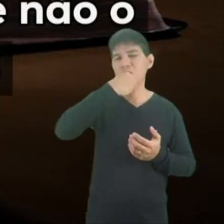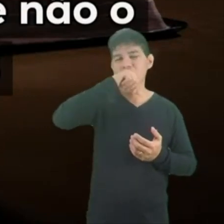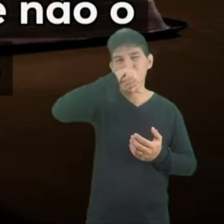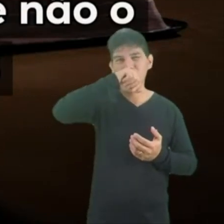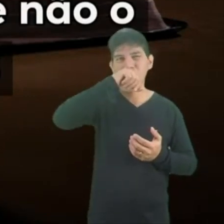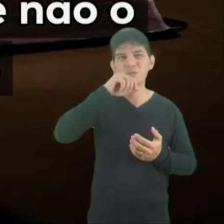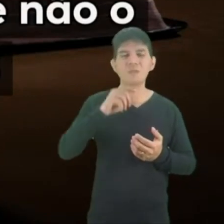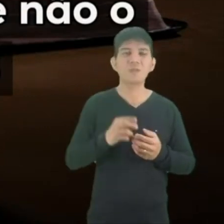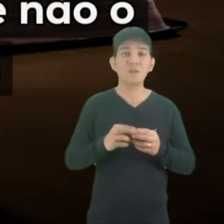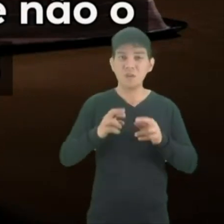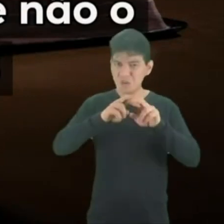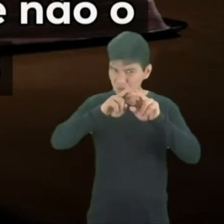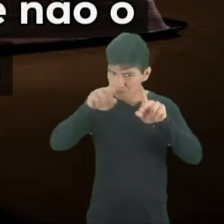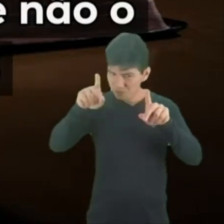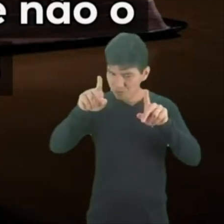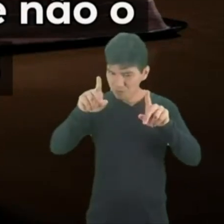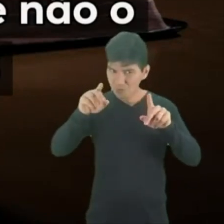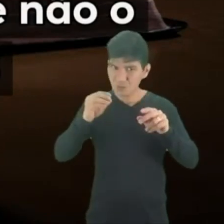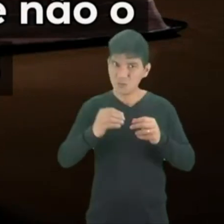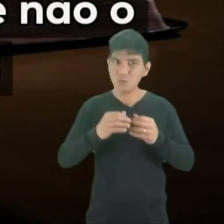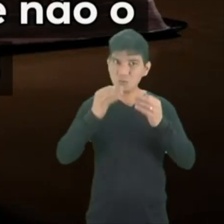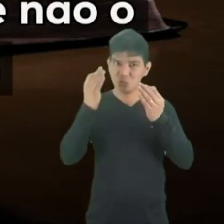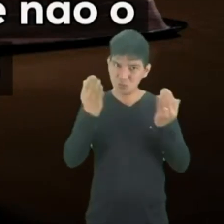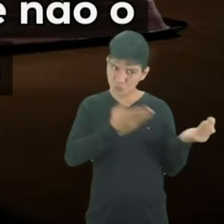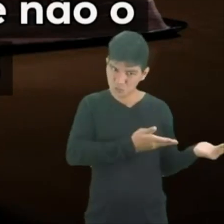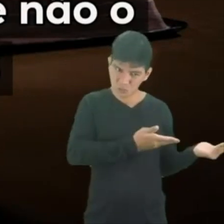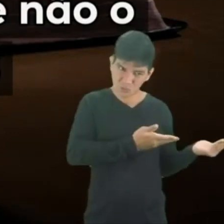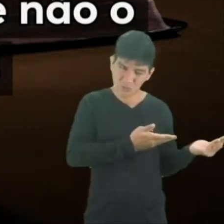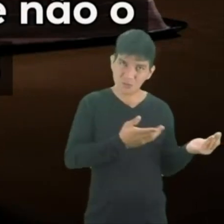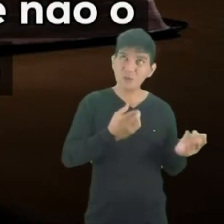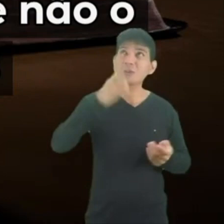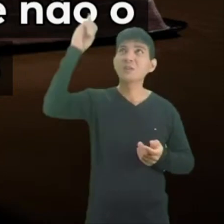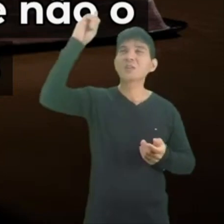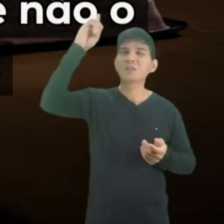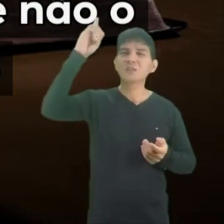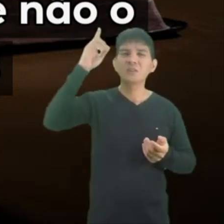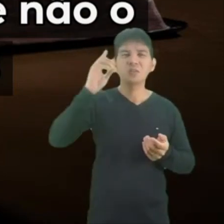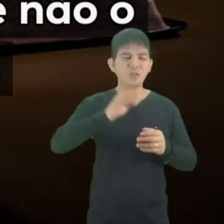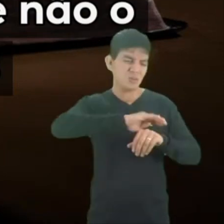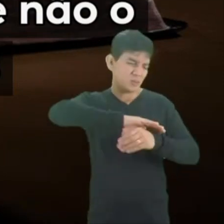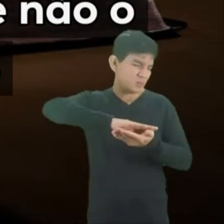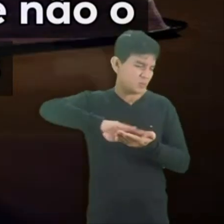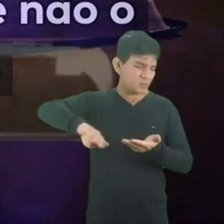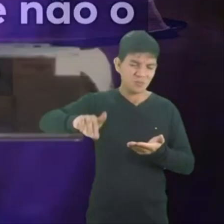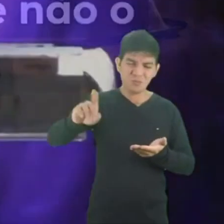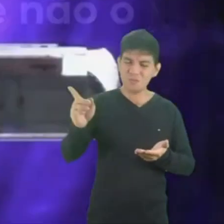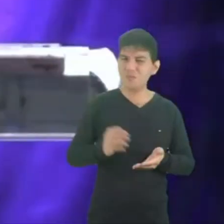e o ímpio, entre os que servem a Deus e os que não servem.